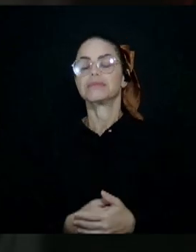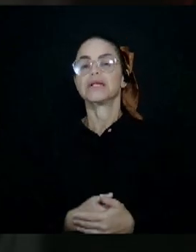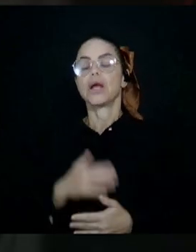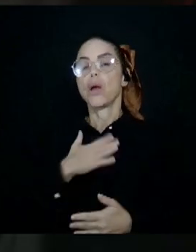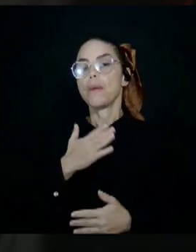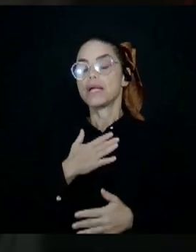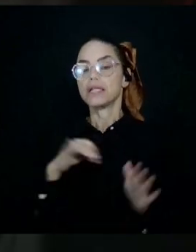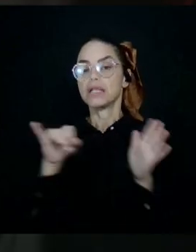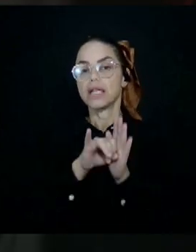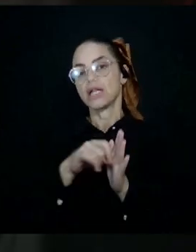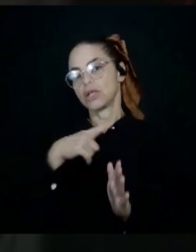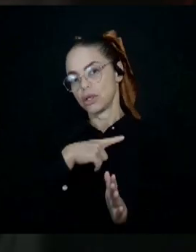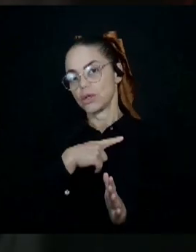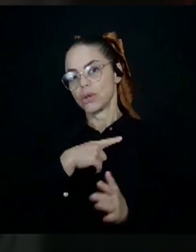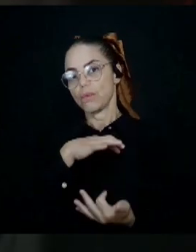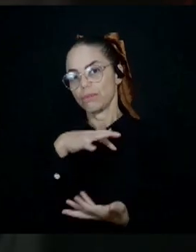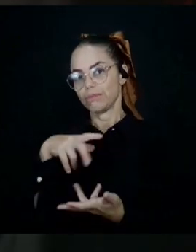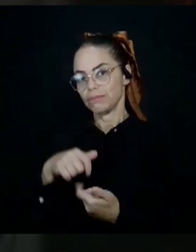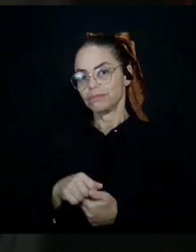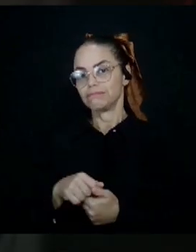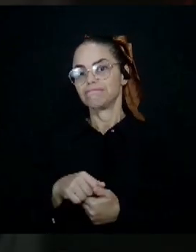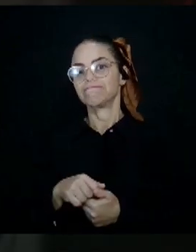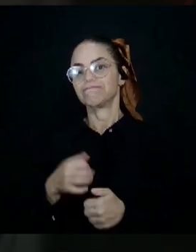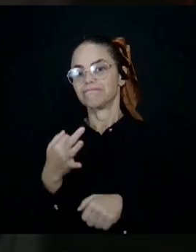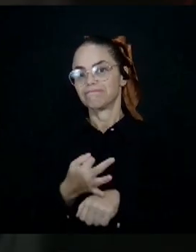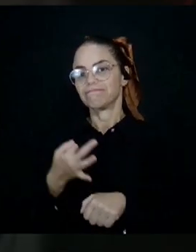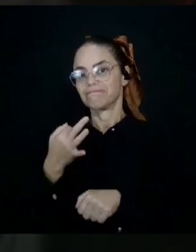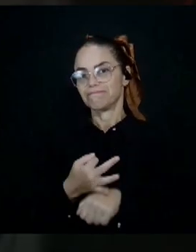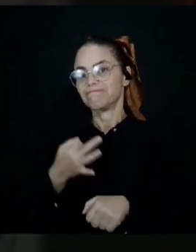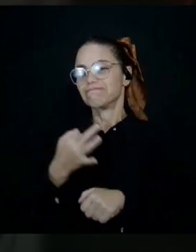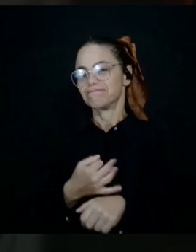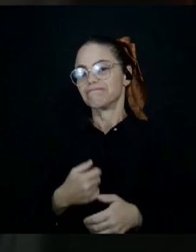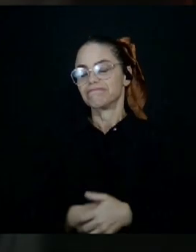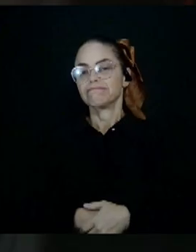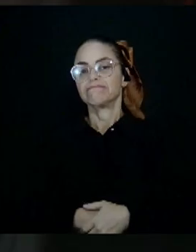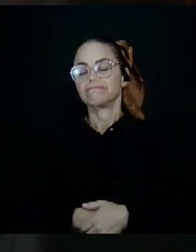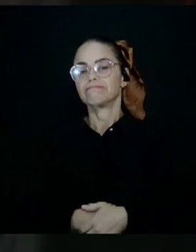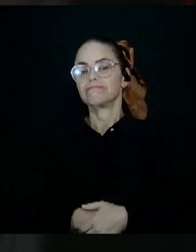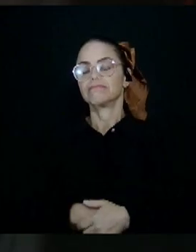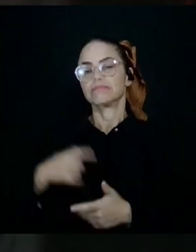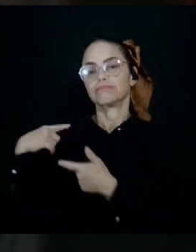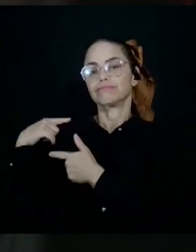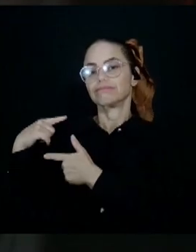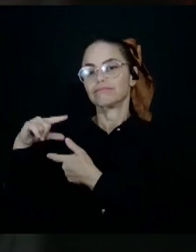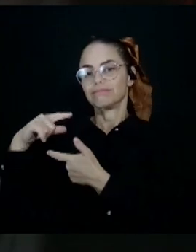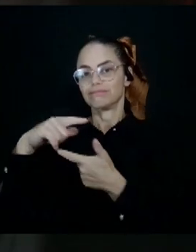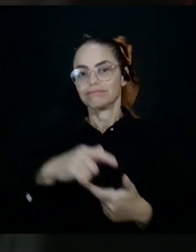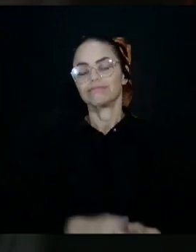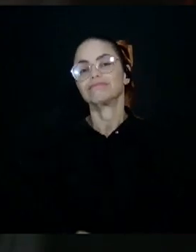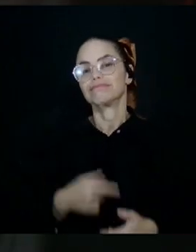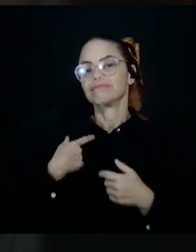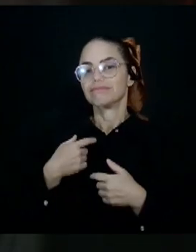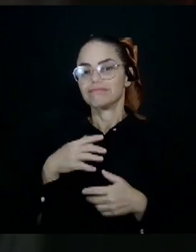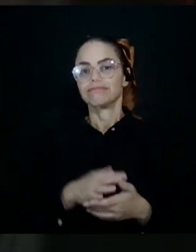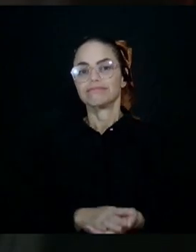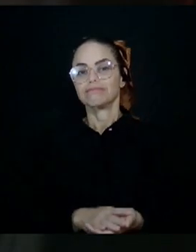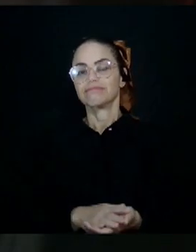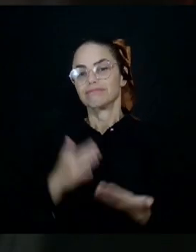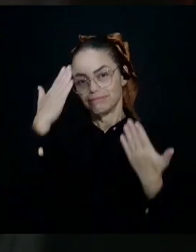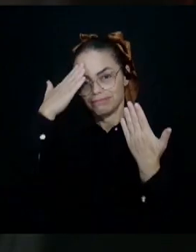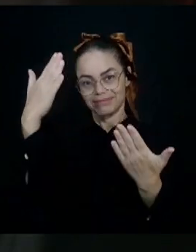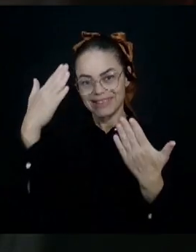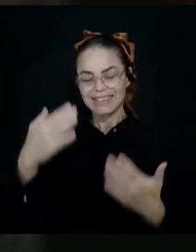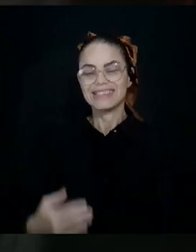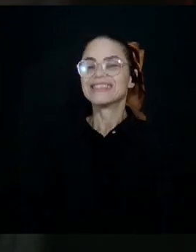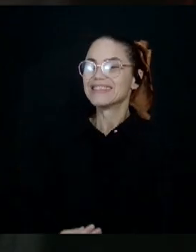ainda resiste, né, nessa questão do patriarcado. A gente precisa rever tudo isso. Olha, muito obrigada pela sua audiência, pela